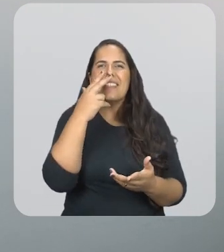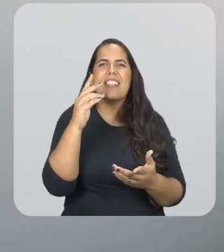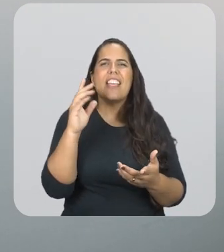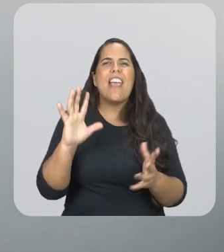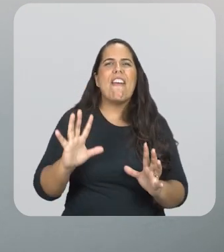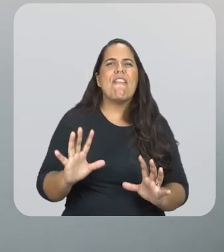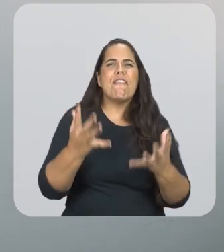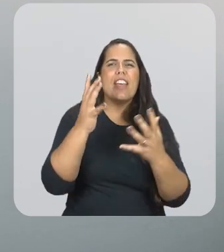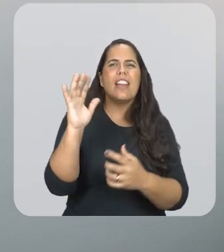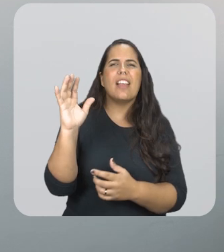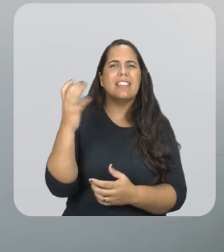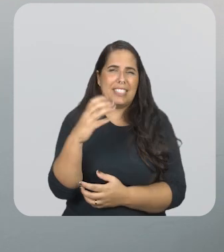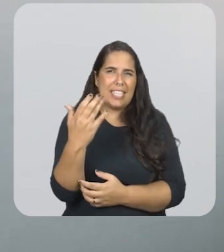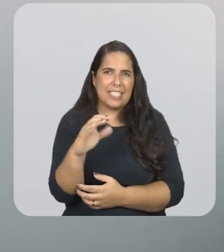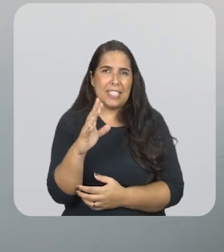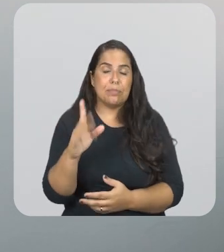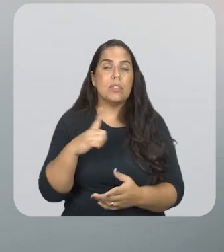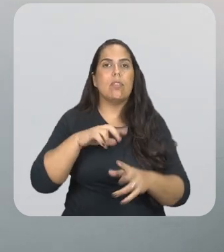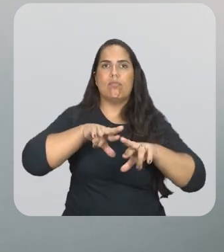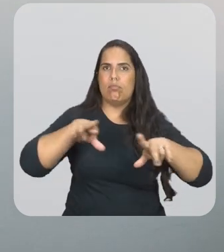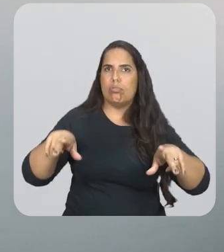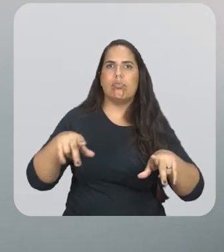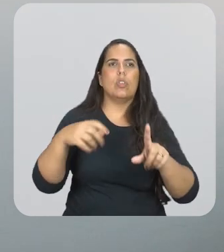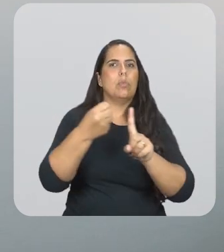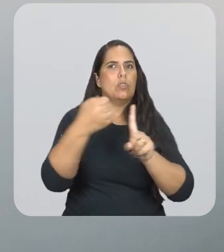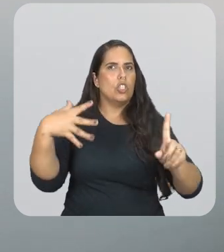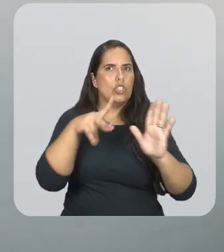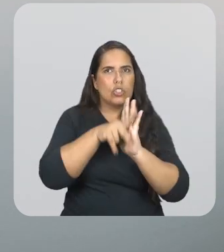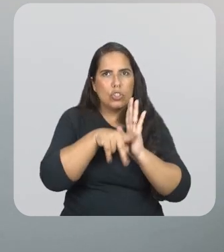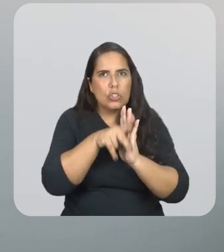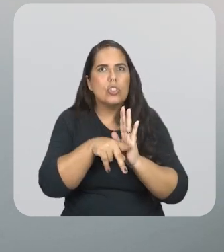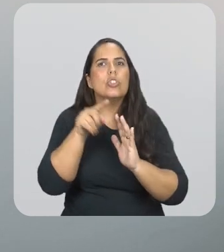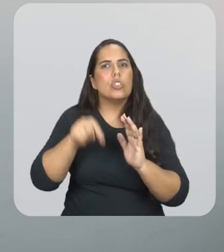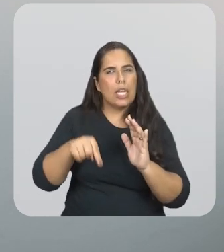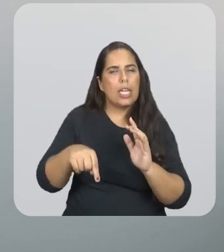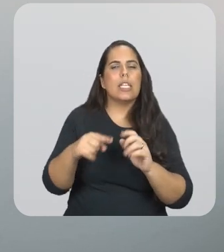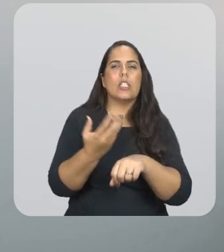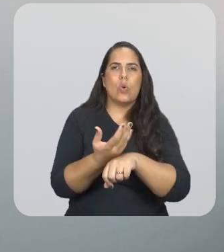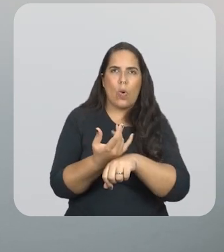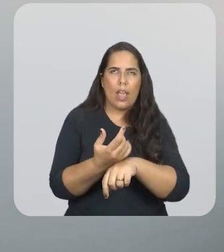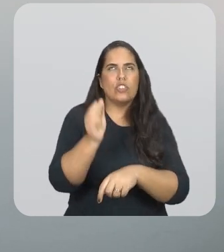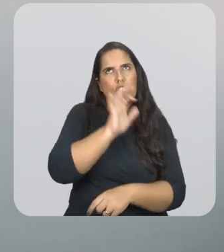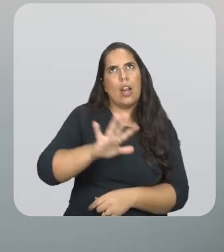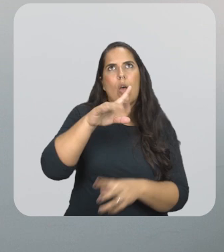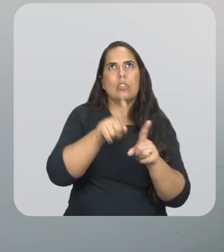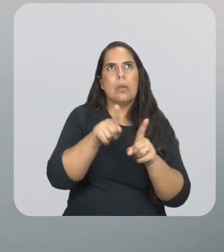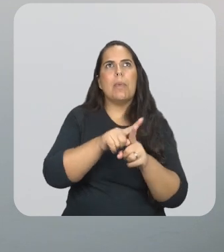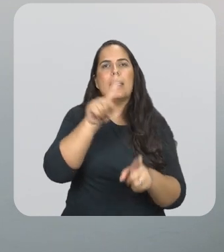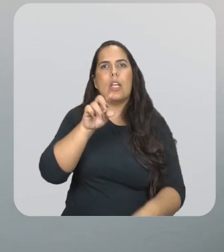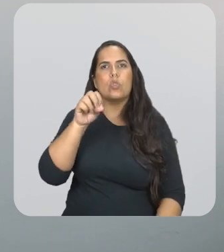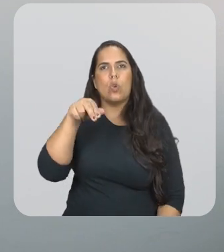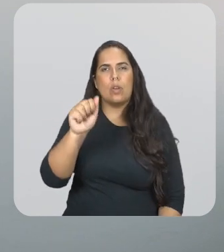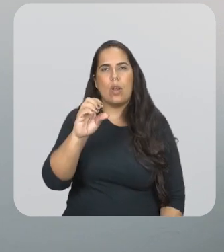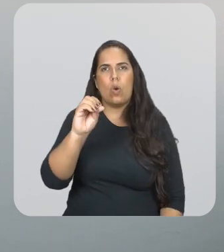eu acho, né, o Innovation Week. A gente teve participação muito dos projetos de extensão daqui da UERJ do Oeste, da UERJ em geral. E quando